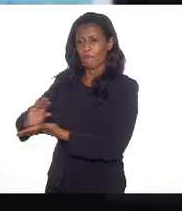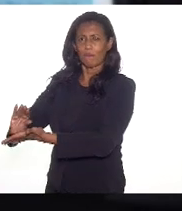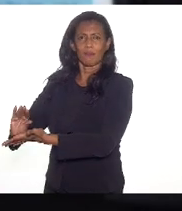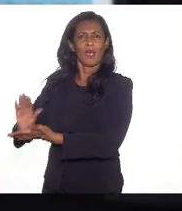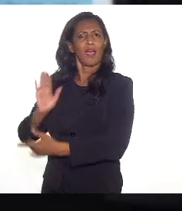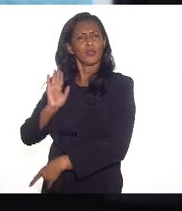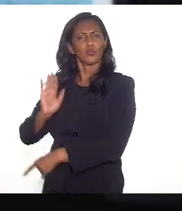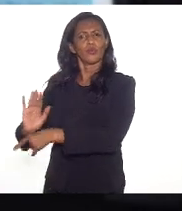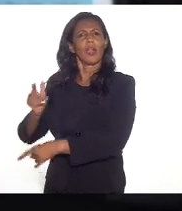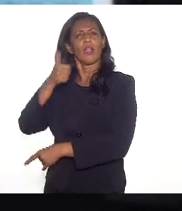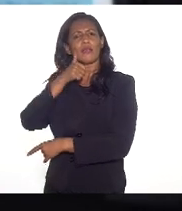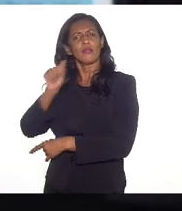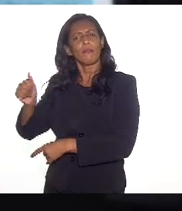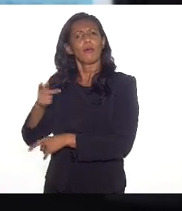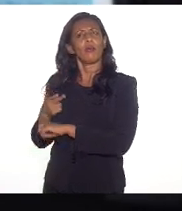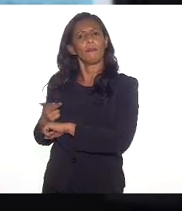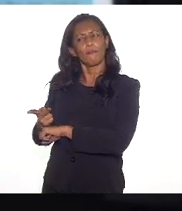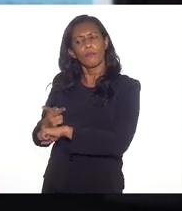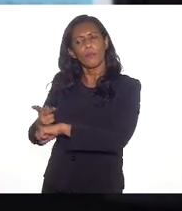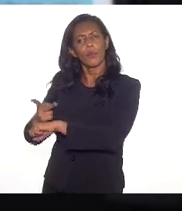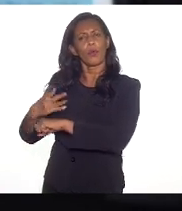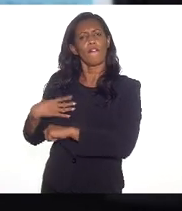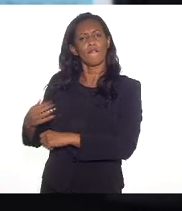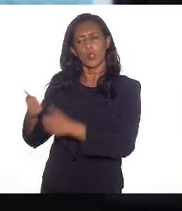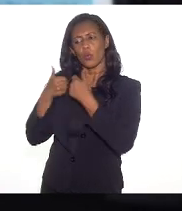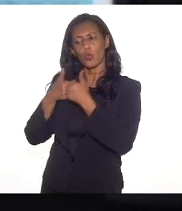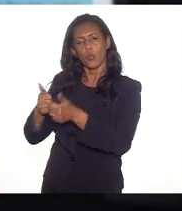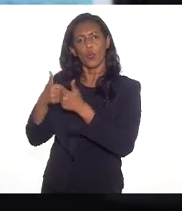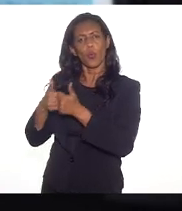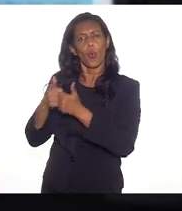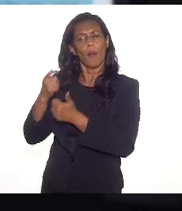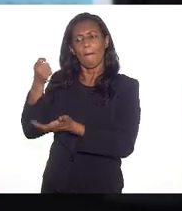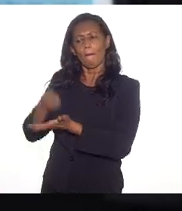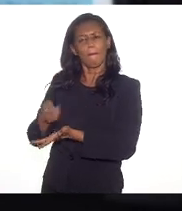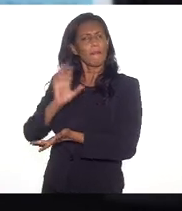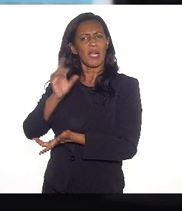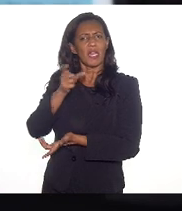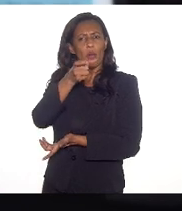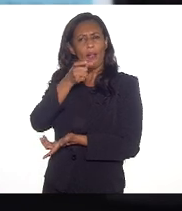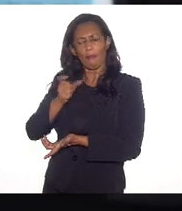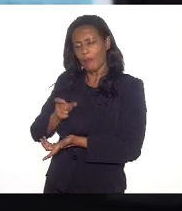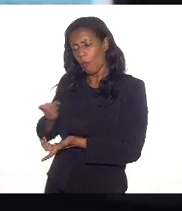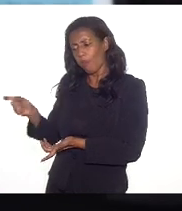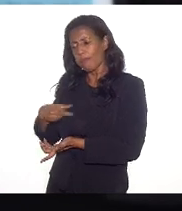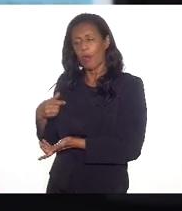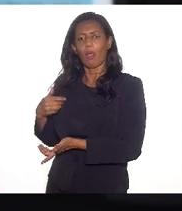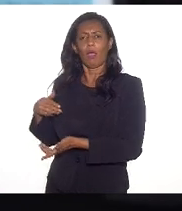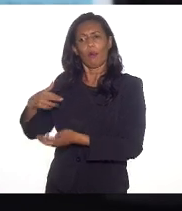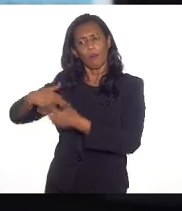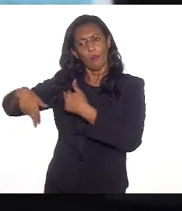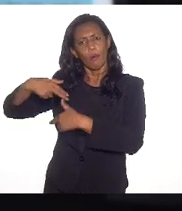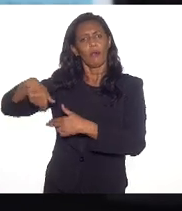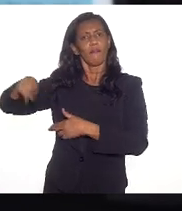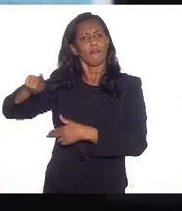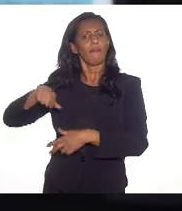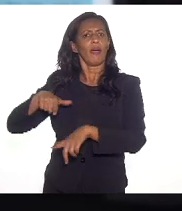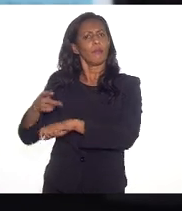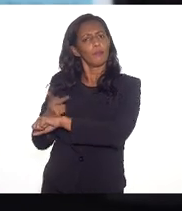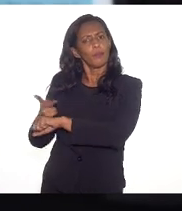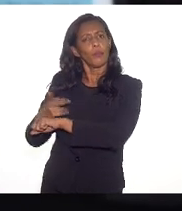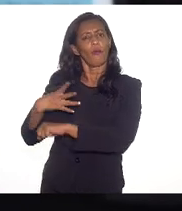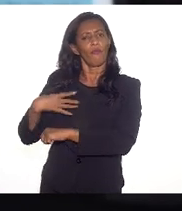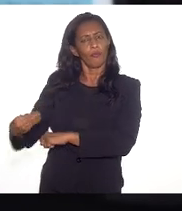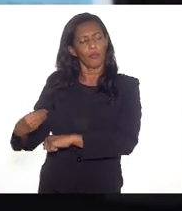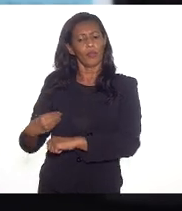forma de transporte, isenção no transporte, enfim, que elas consigam continuar essa batalha de encontrar os